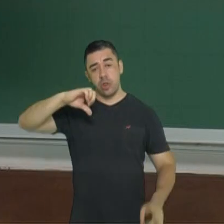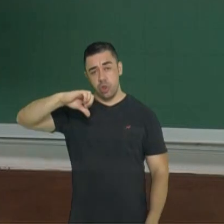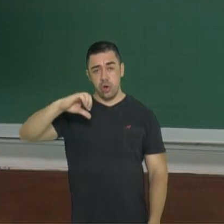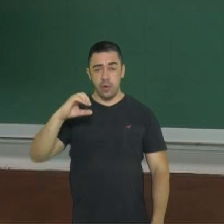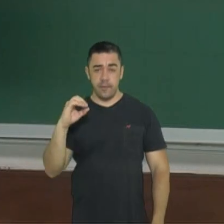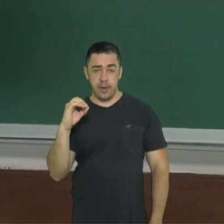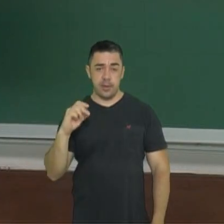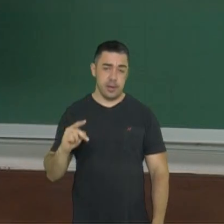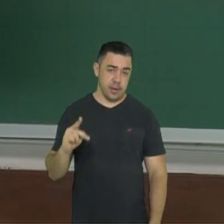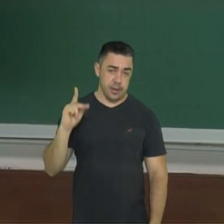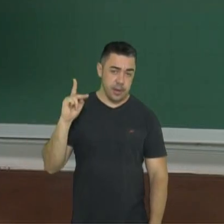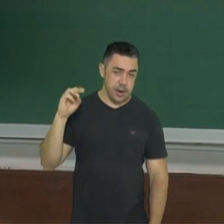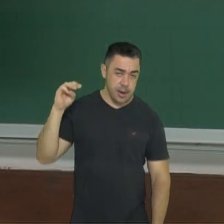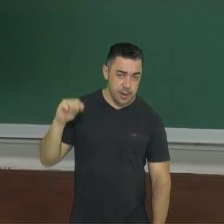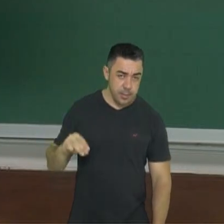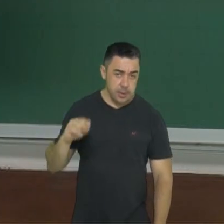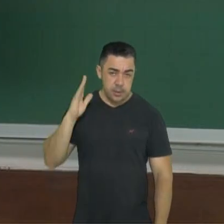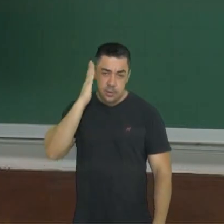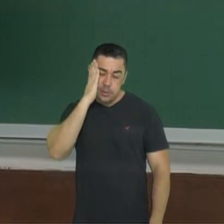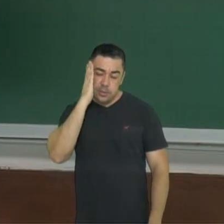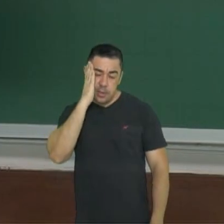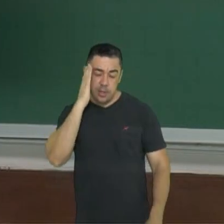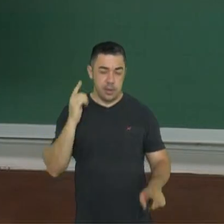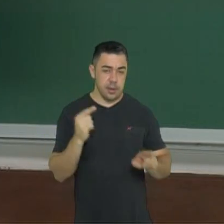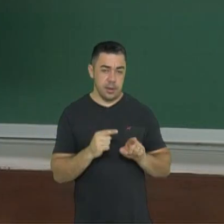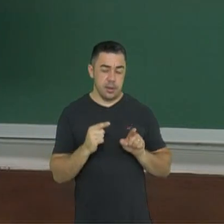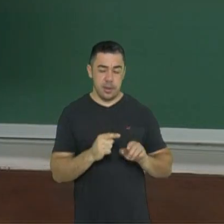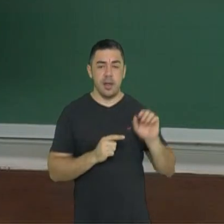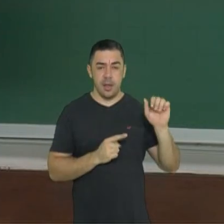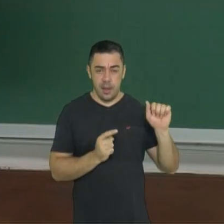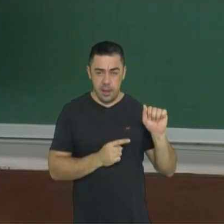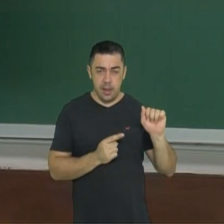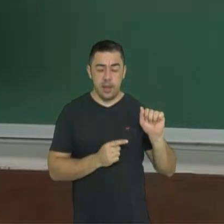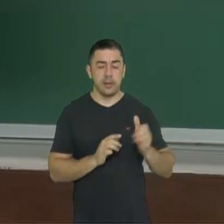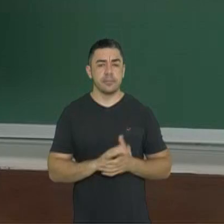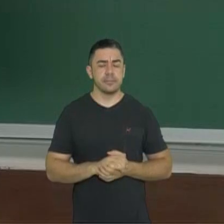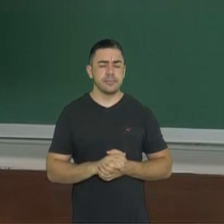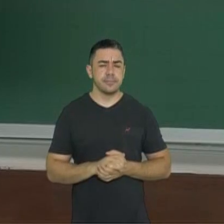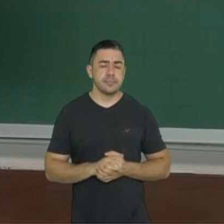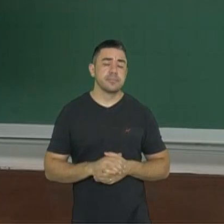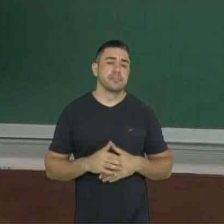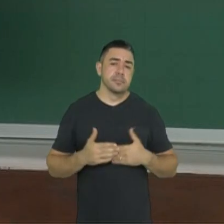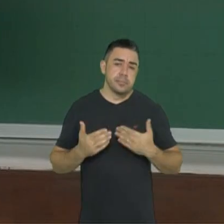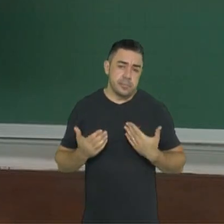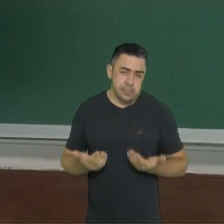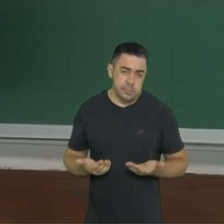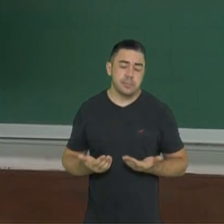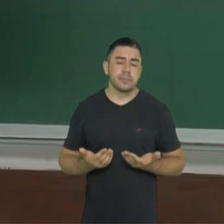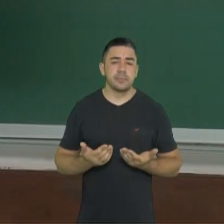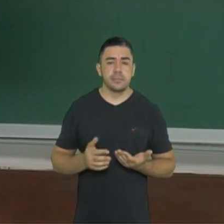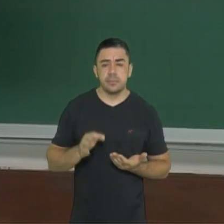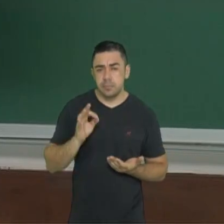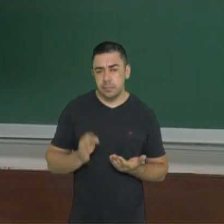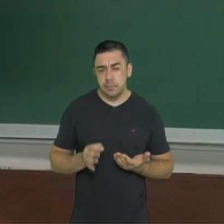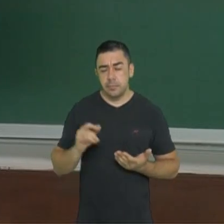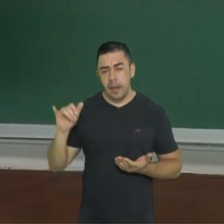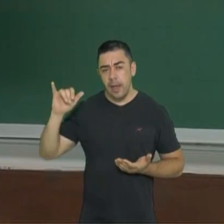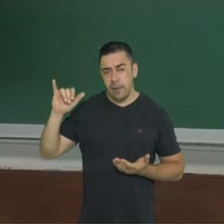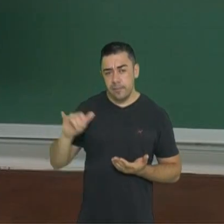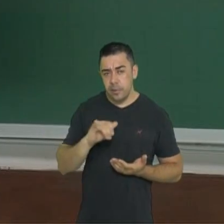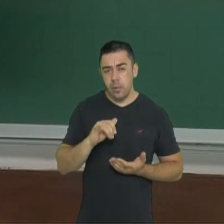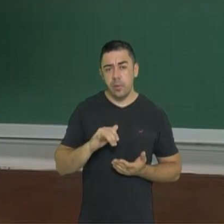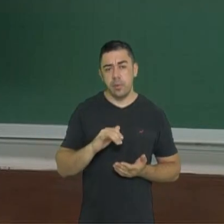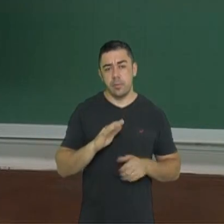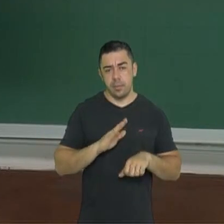Beleza então eu já sei que o avião a está 90 km só então provavelmente esse avião vai